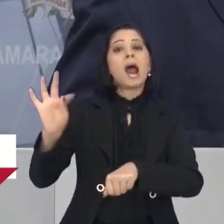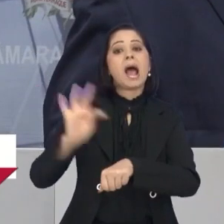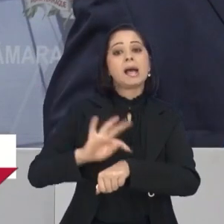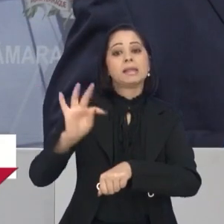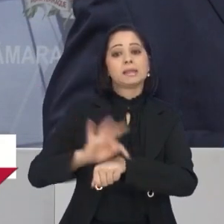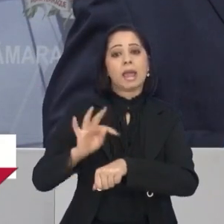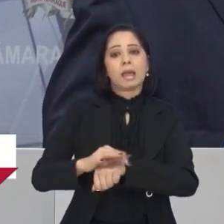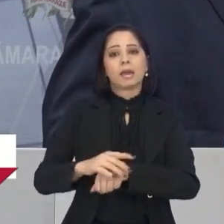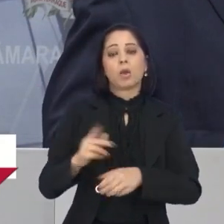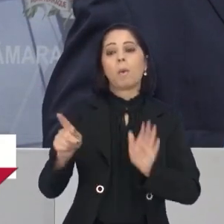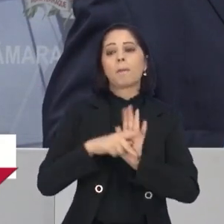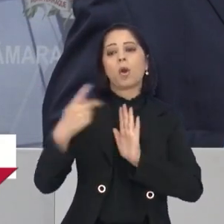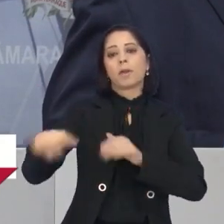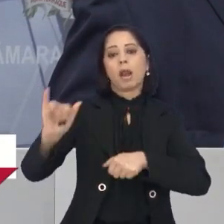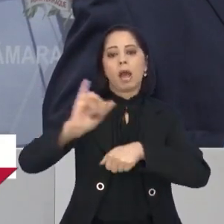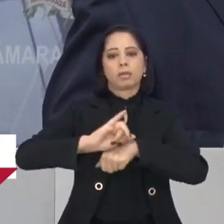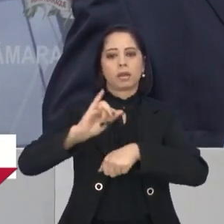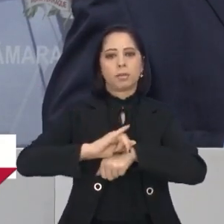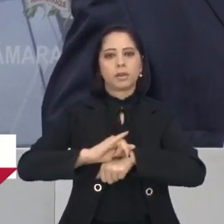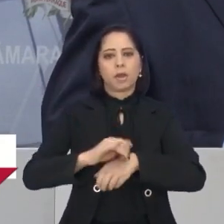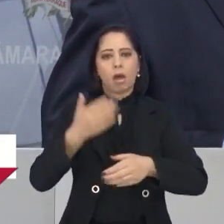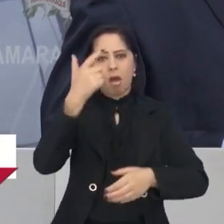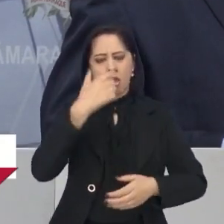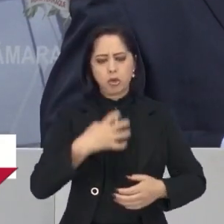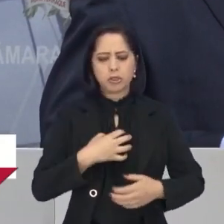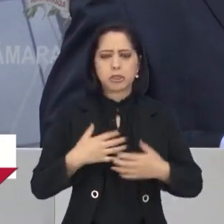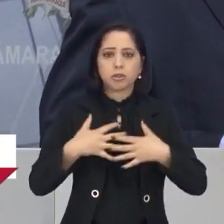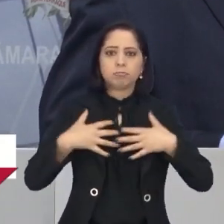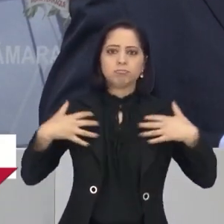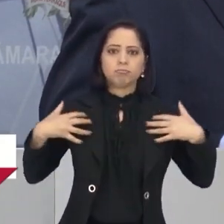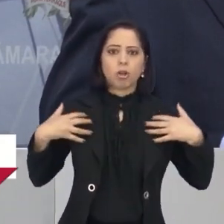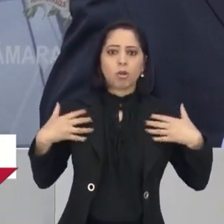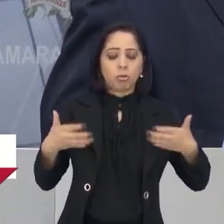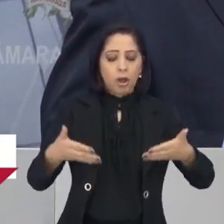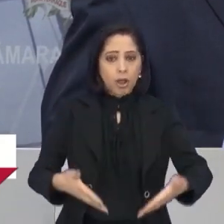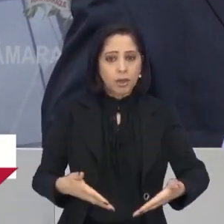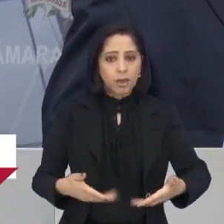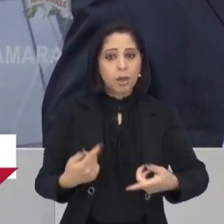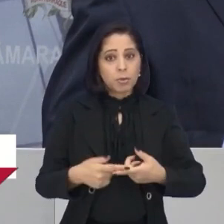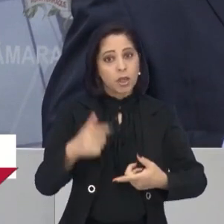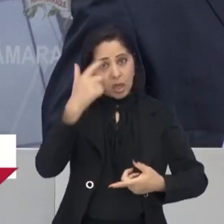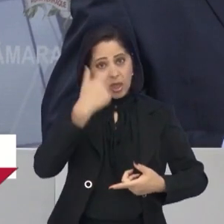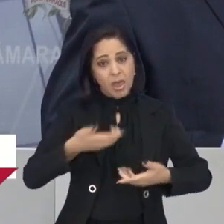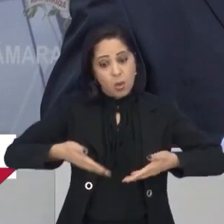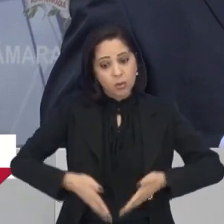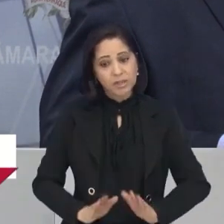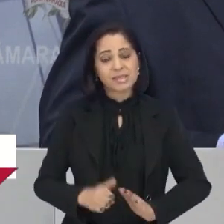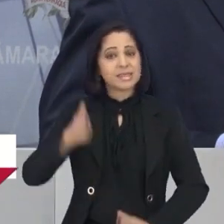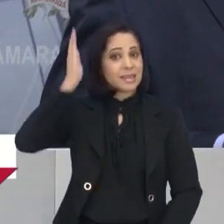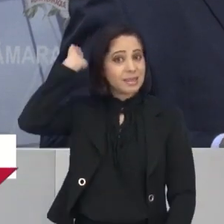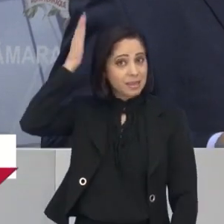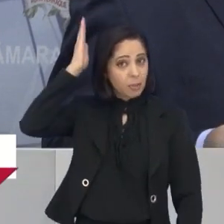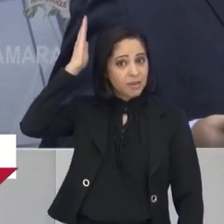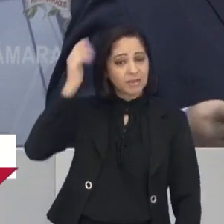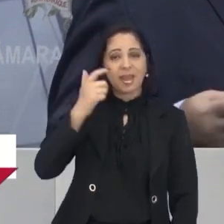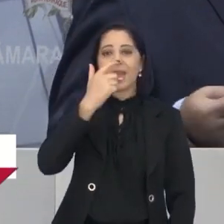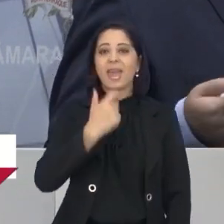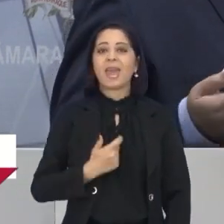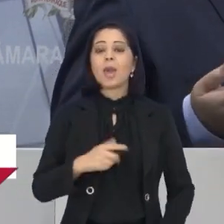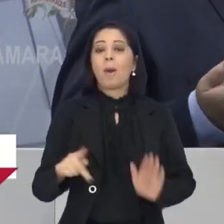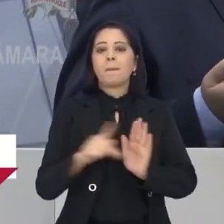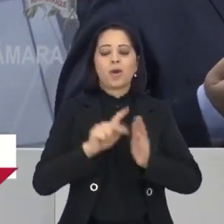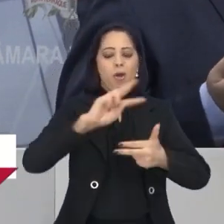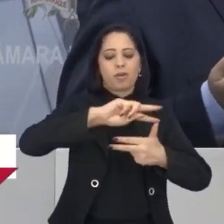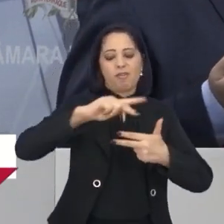da capital e para mim é uma grande alegria est aqui uma grande satisfação Porque eu sou natural de Taubaté então aqui eu sou da filho da região aqui do Vale